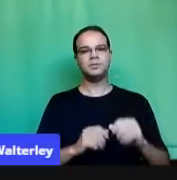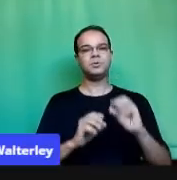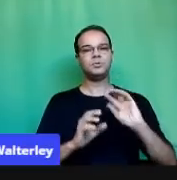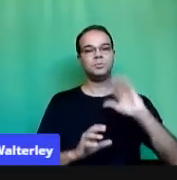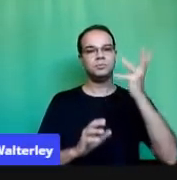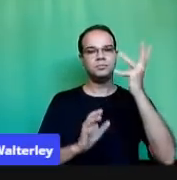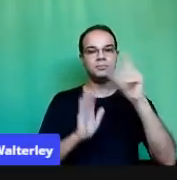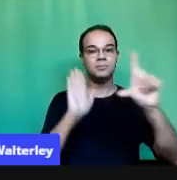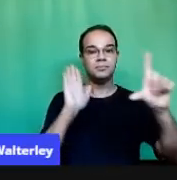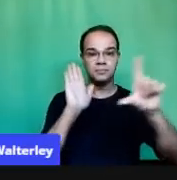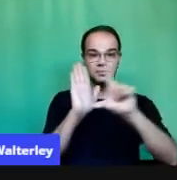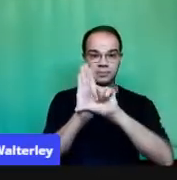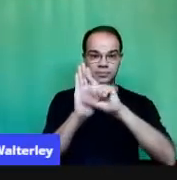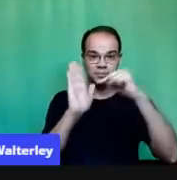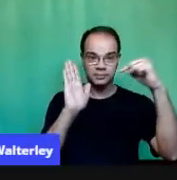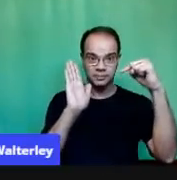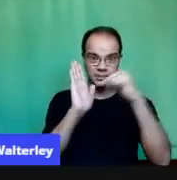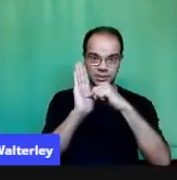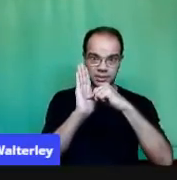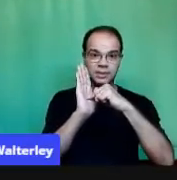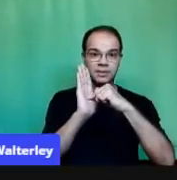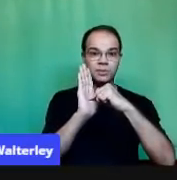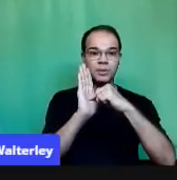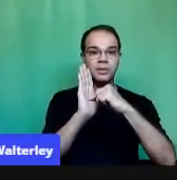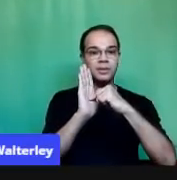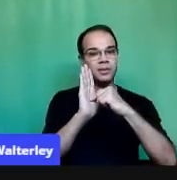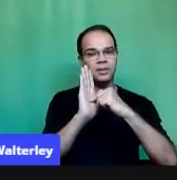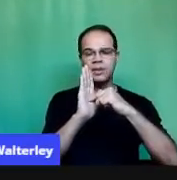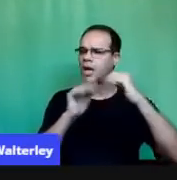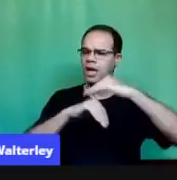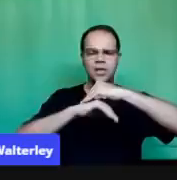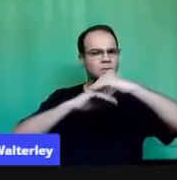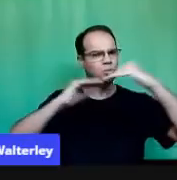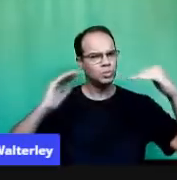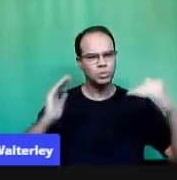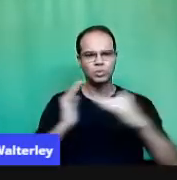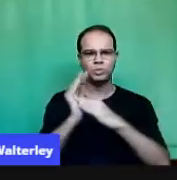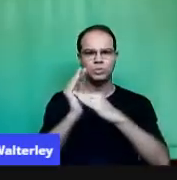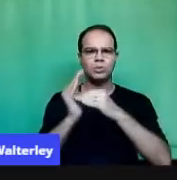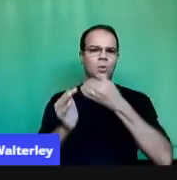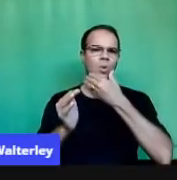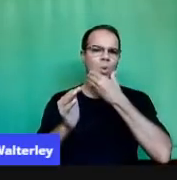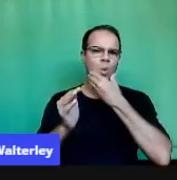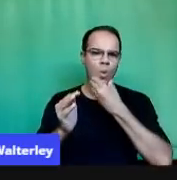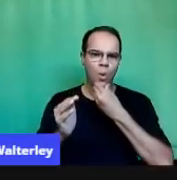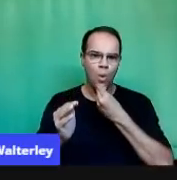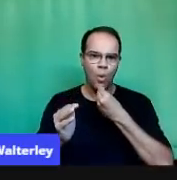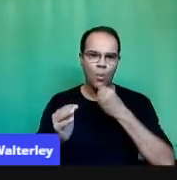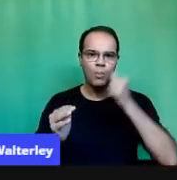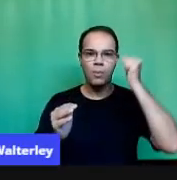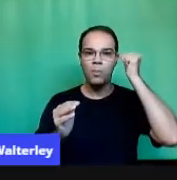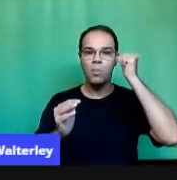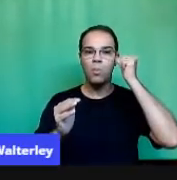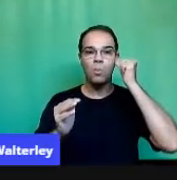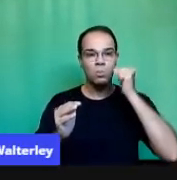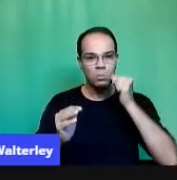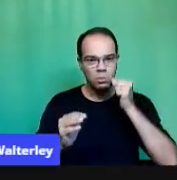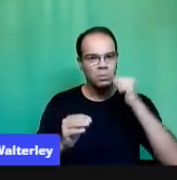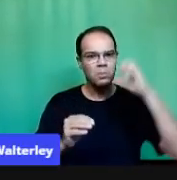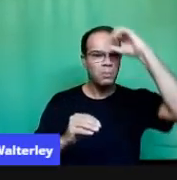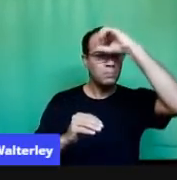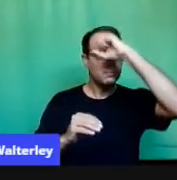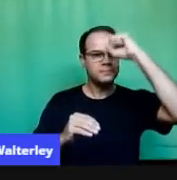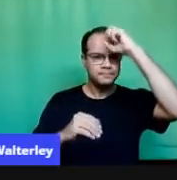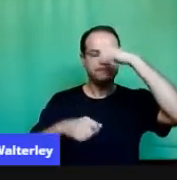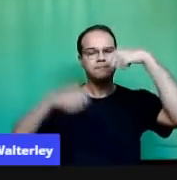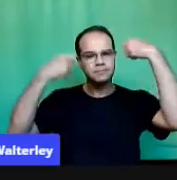E aí não era só para moças, era para toda a sociedade. Mas aí a gente precisa colocar um parênteses aí